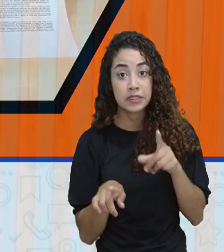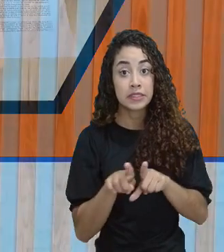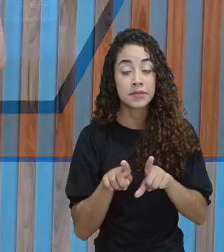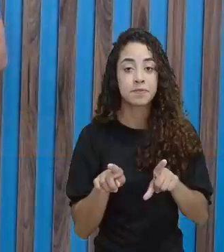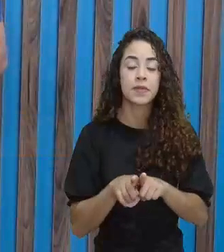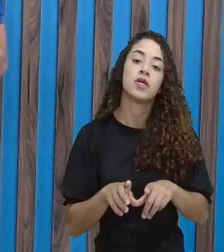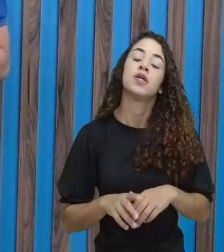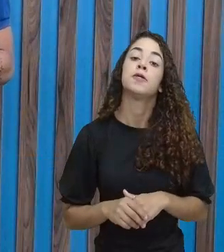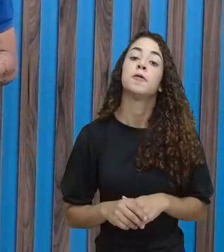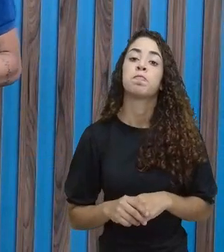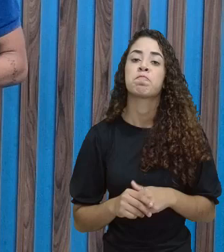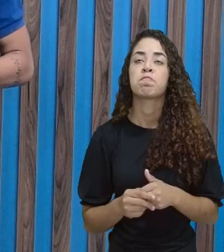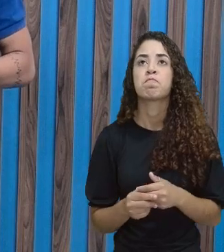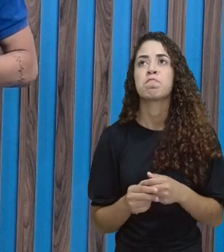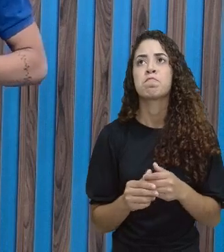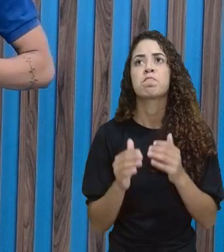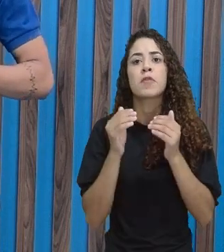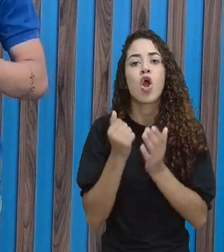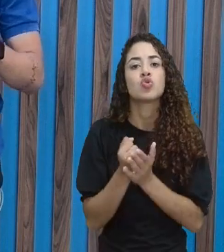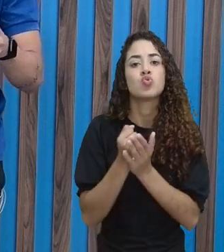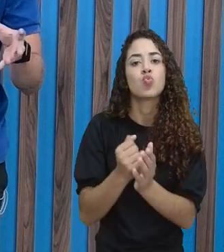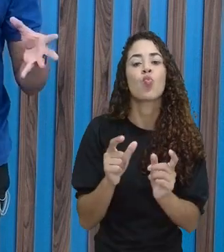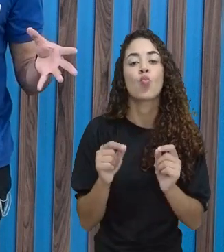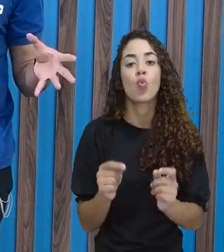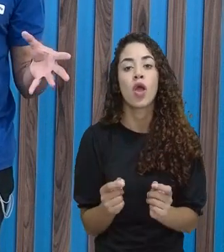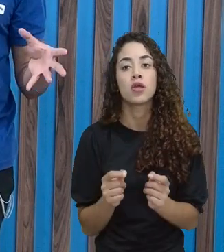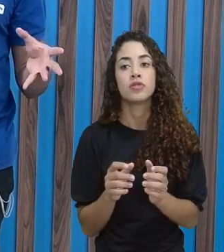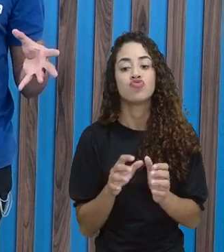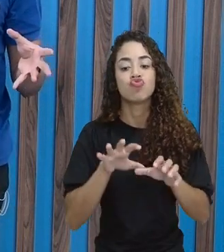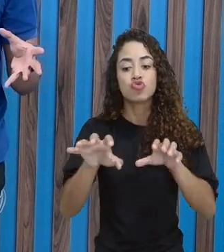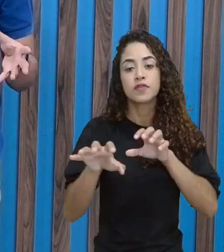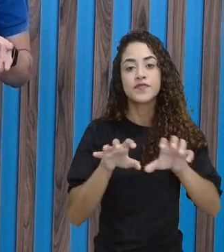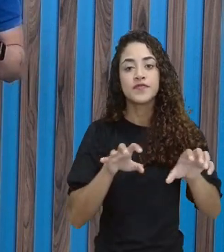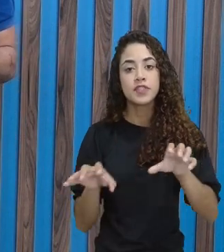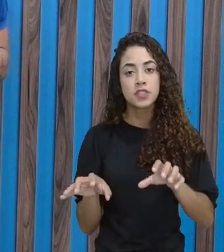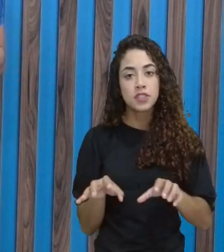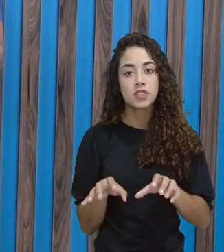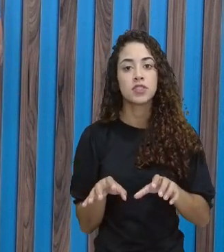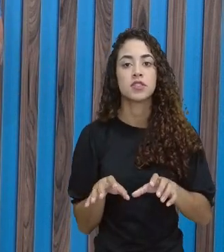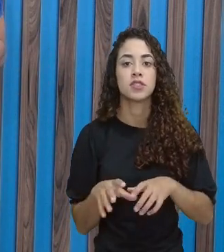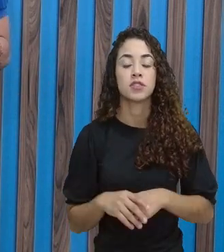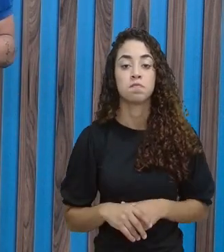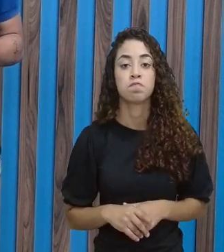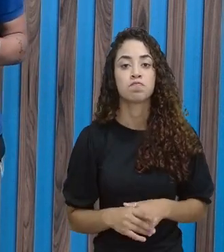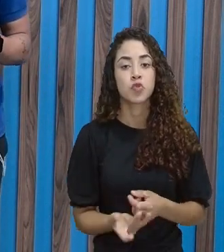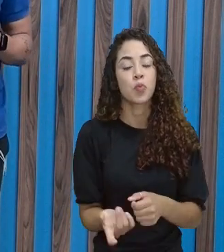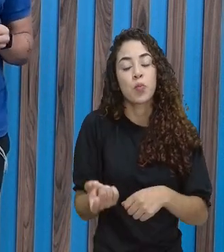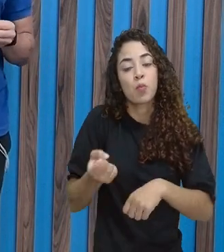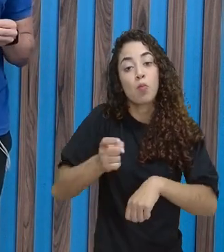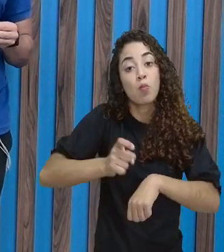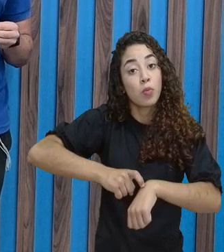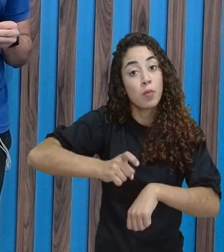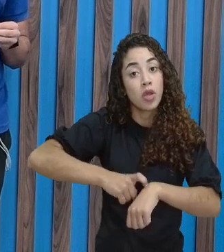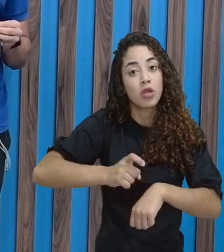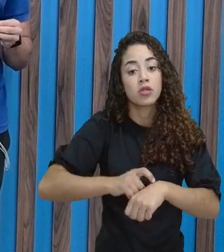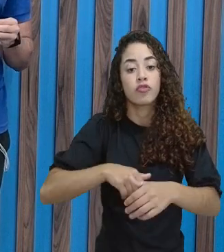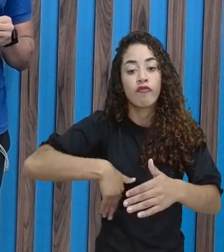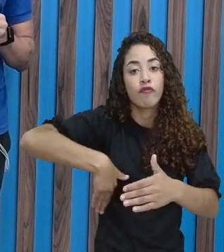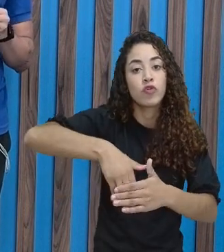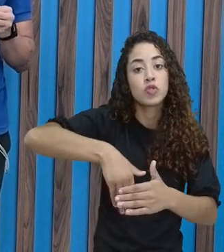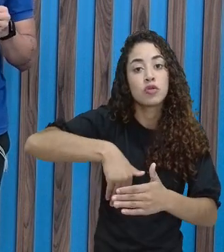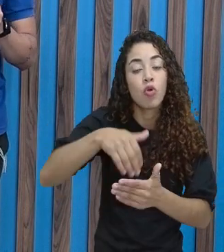confederações servem também para difundir essas modalidades. Então, imaginem, a partir do momento que o futebol